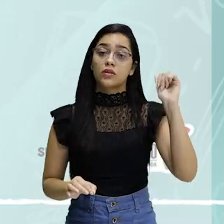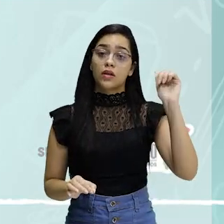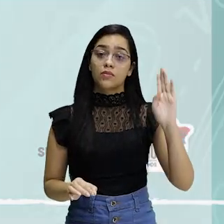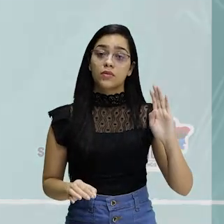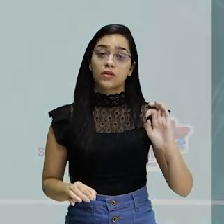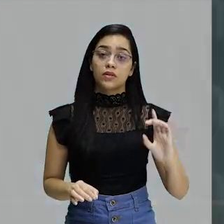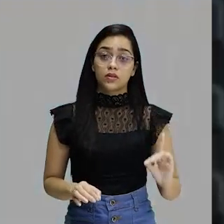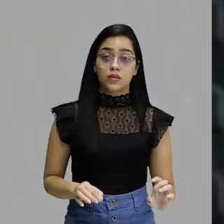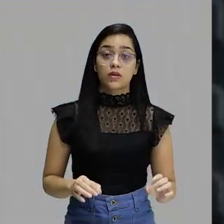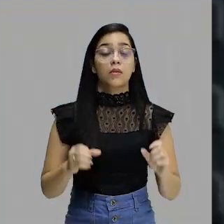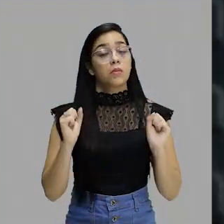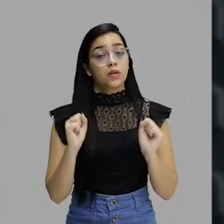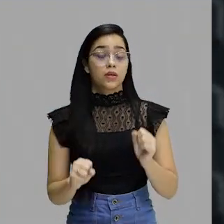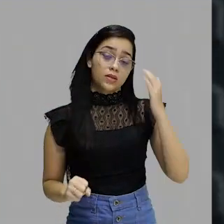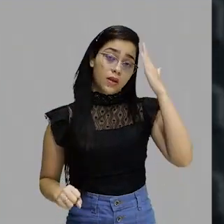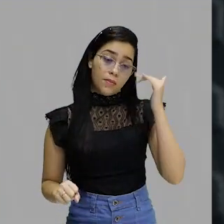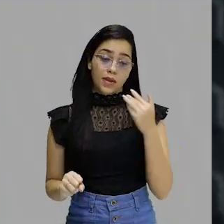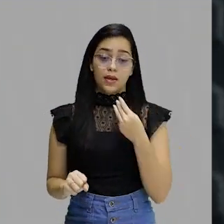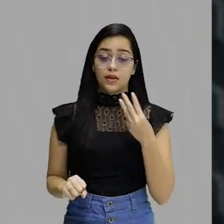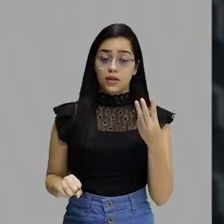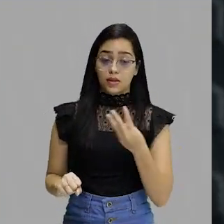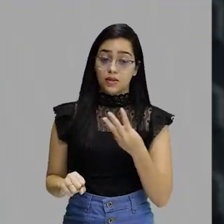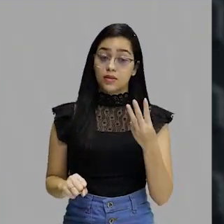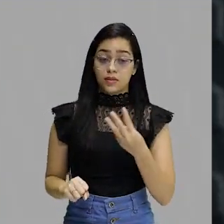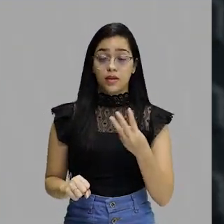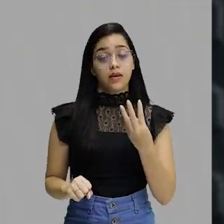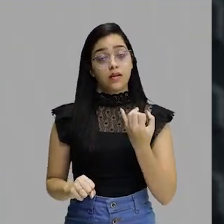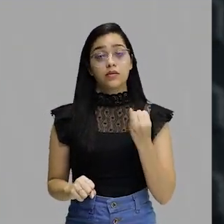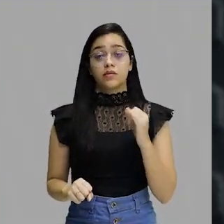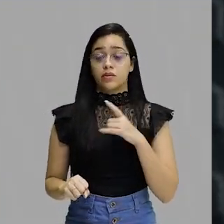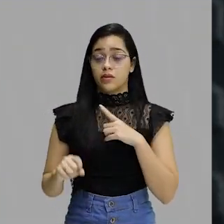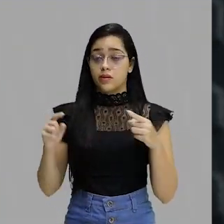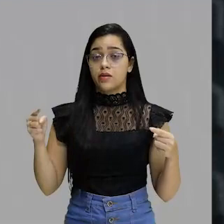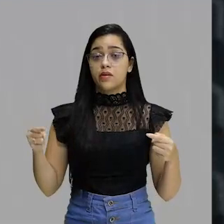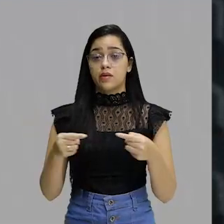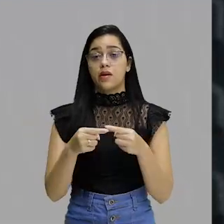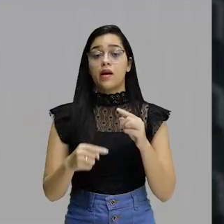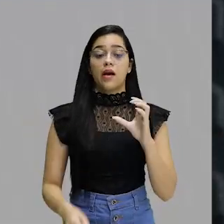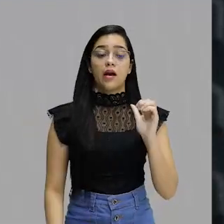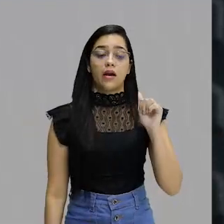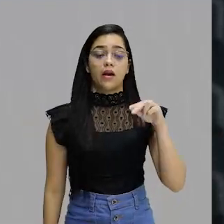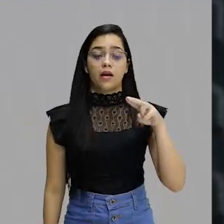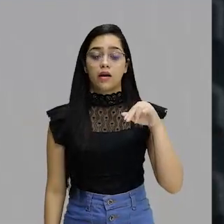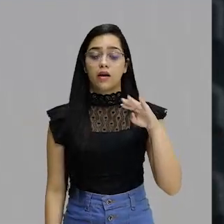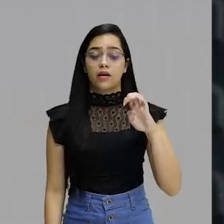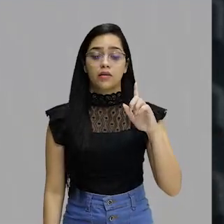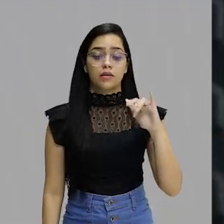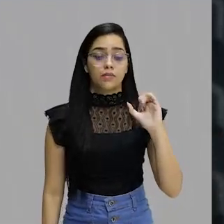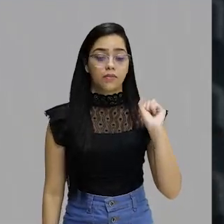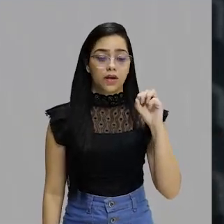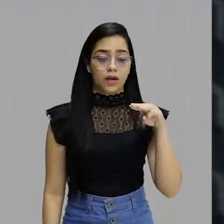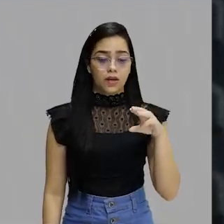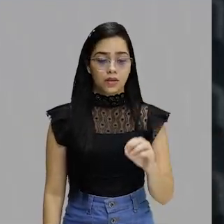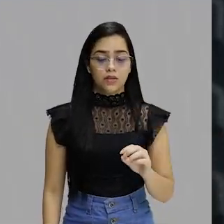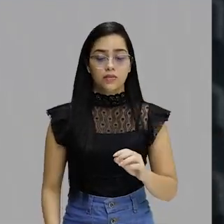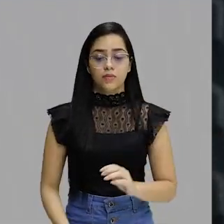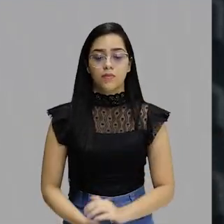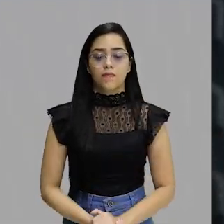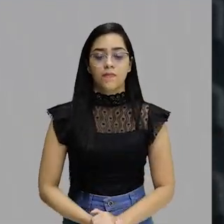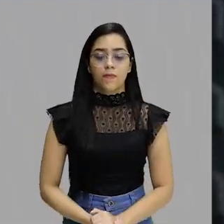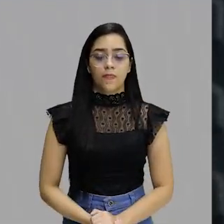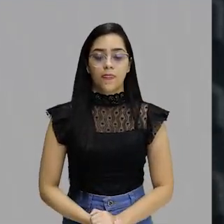Para ver se realmente a terceira afirmativa se é sobre canibalismo. Vamos lá. Terceira afirmativa diz